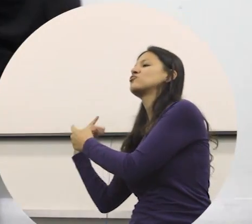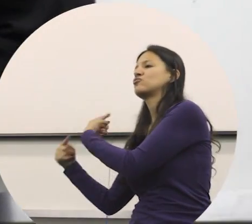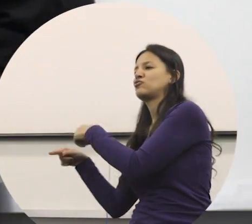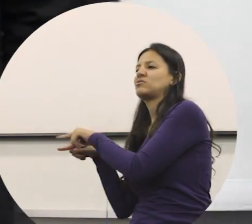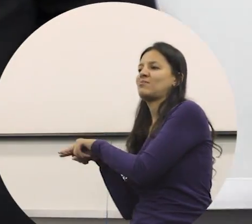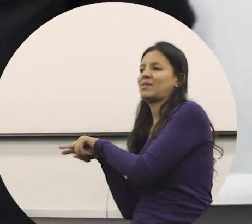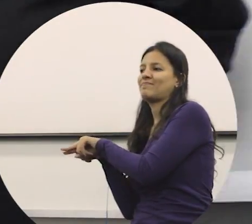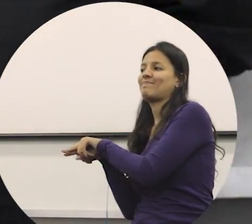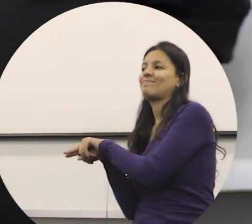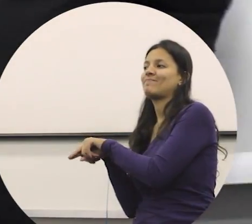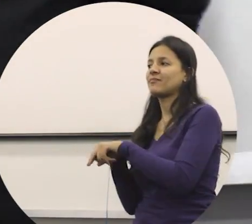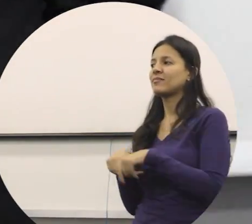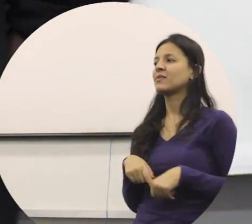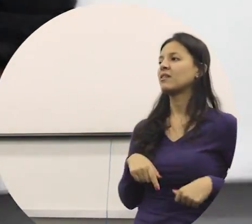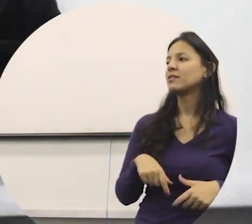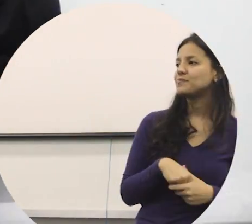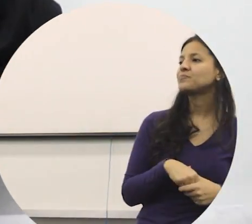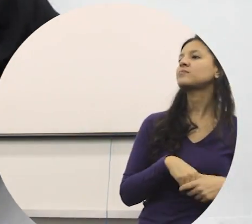seria